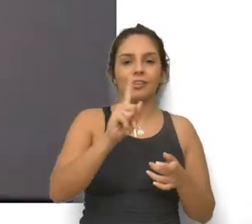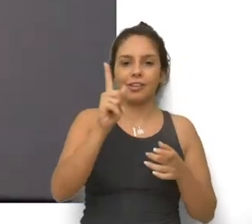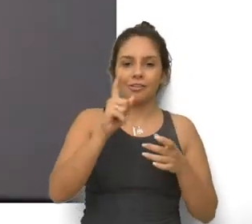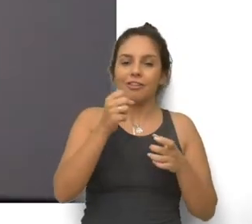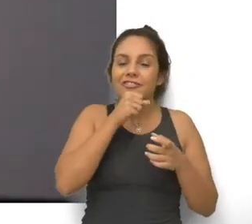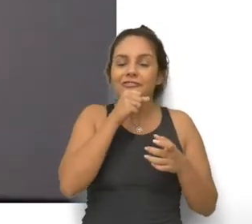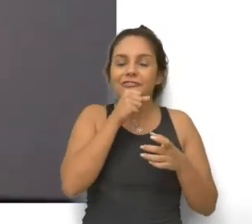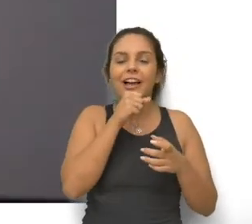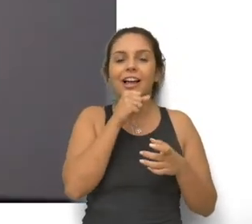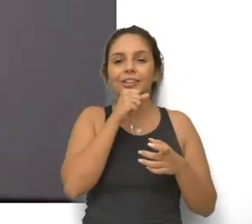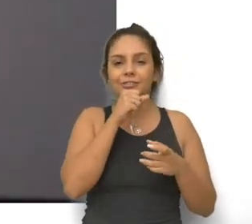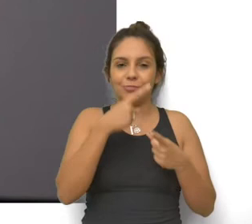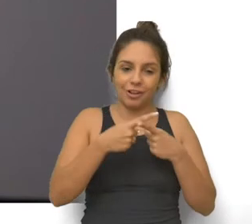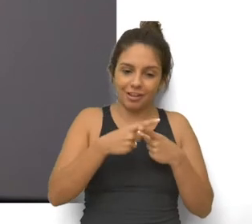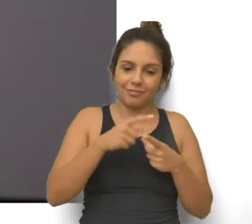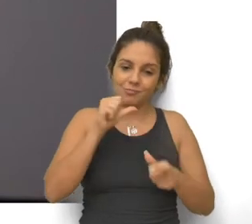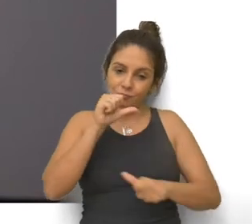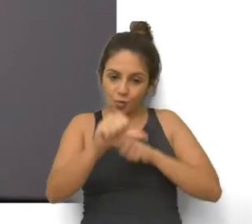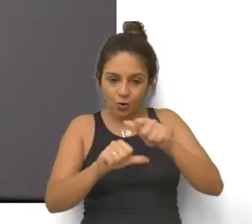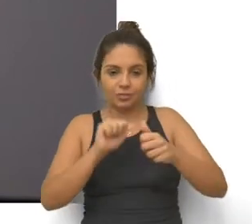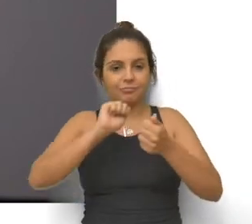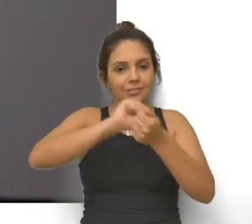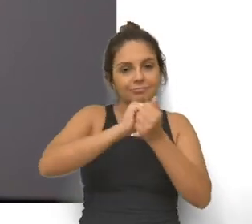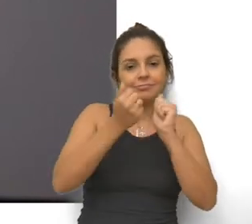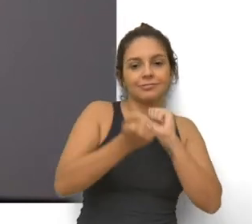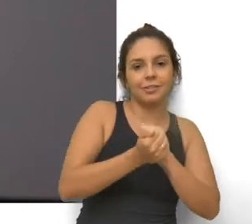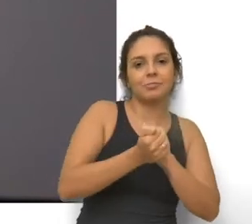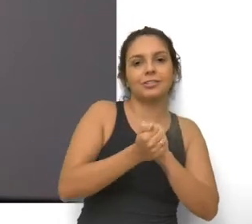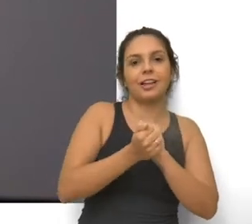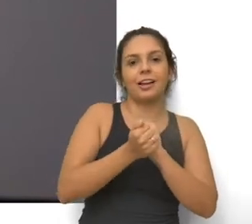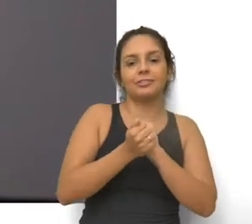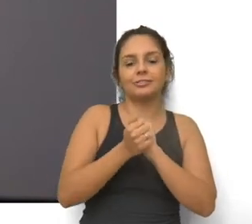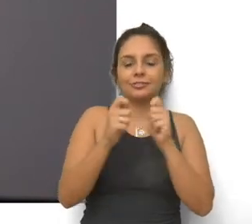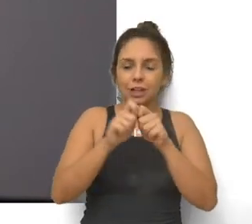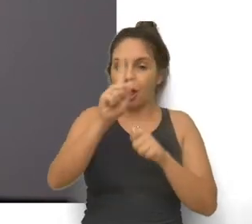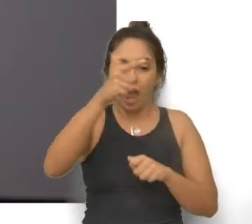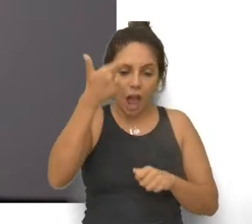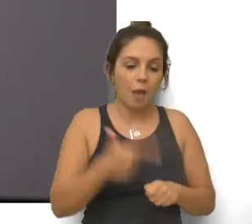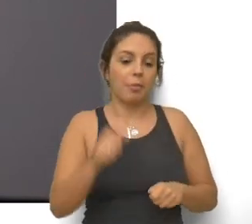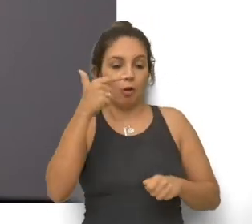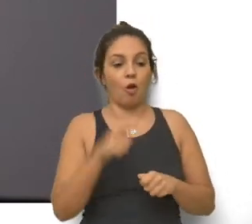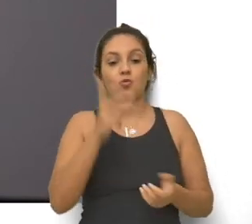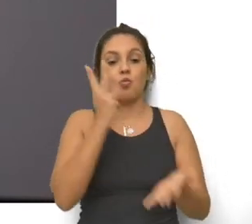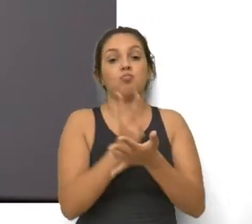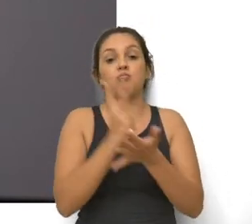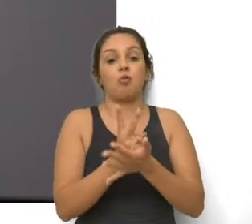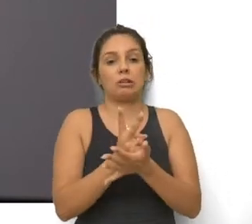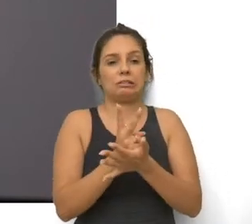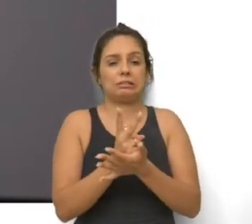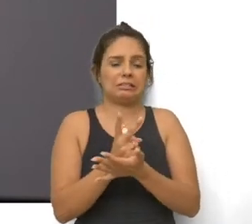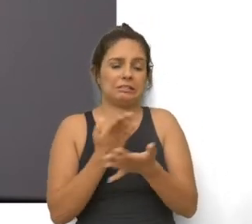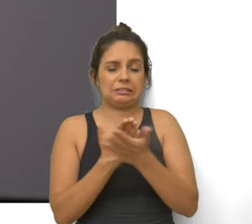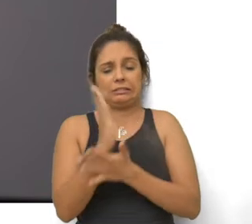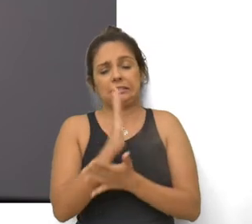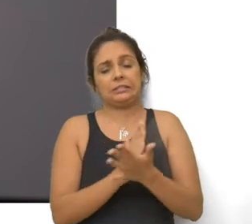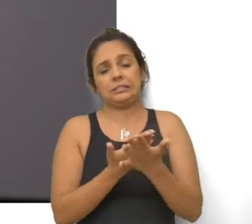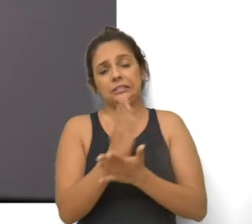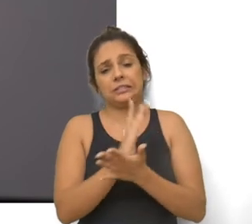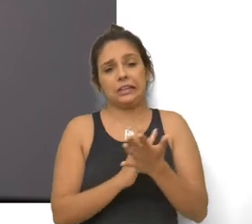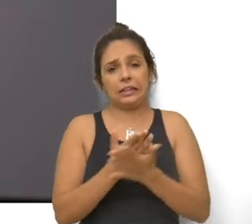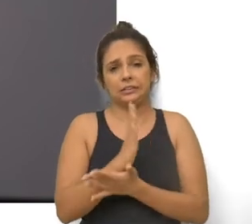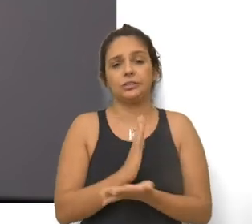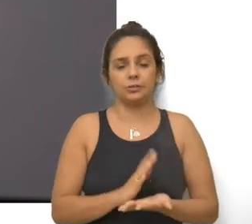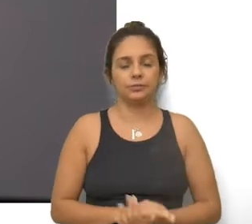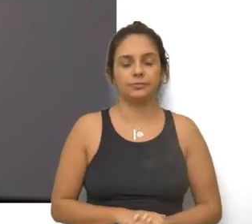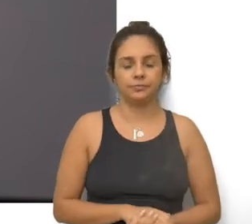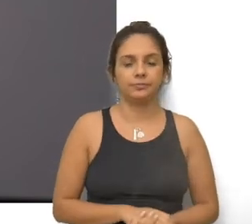ter envelhecido. O fato de que você não fez uma repetição tediosa daquilo que ele foi ao